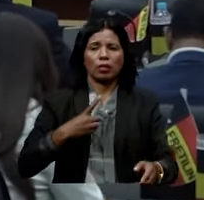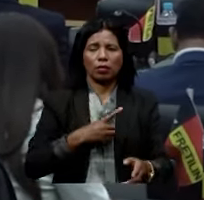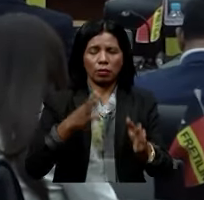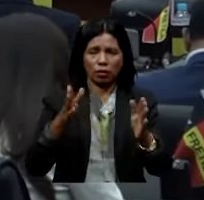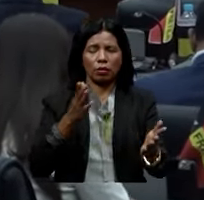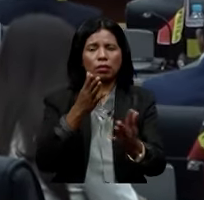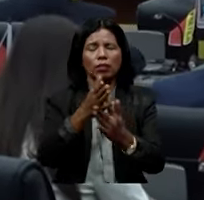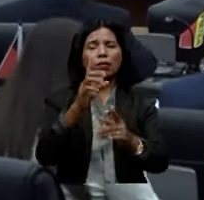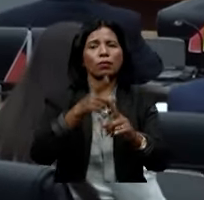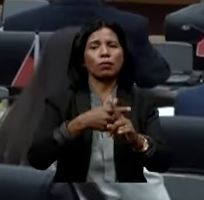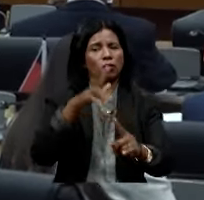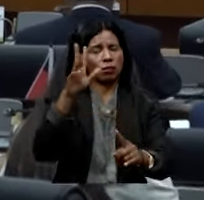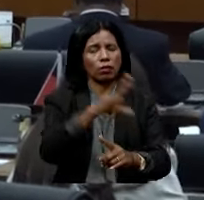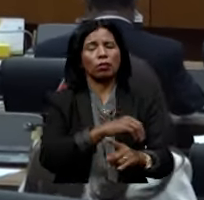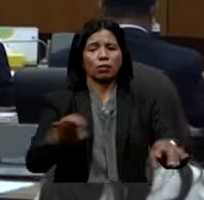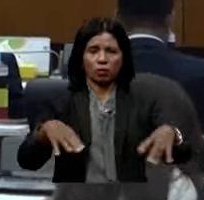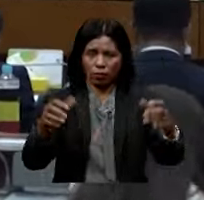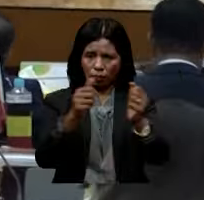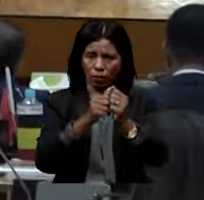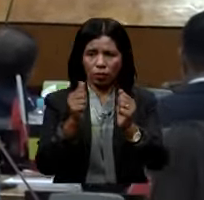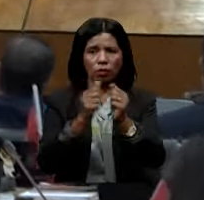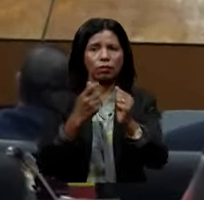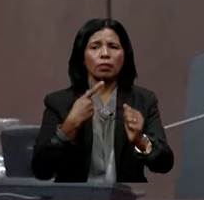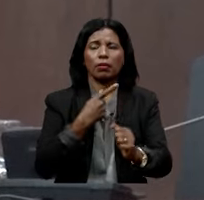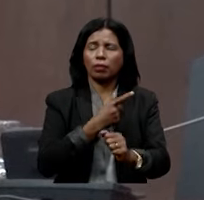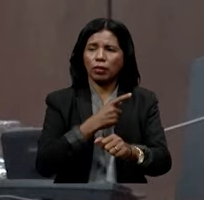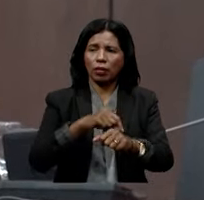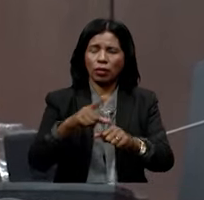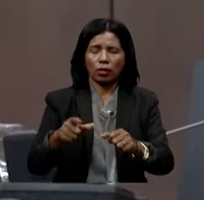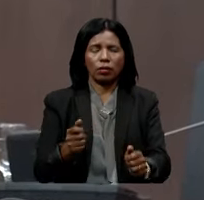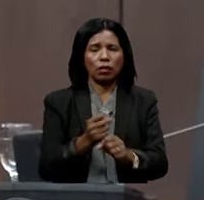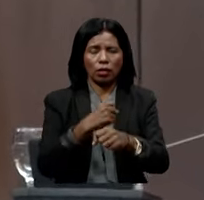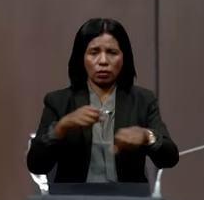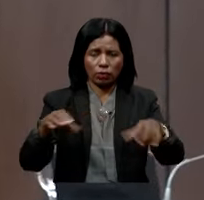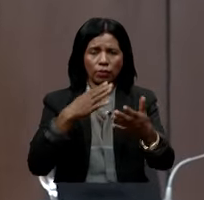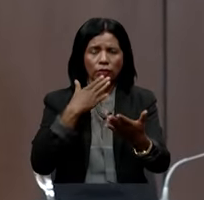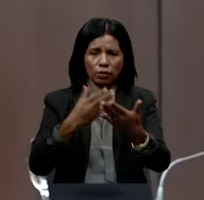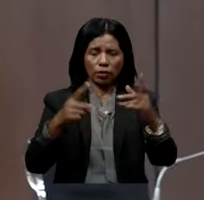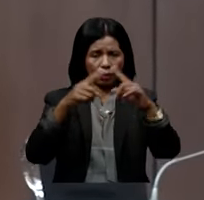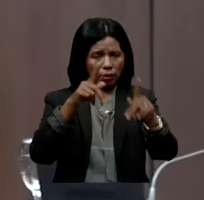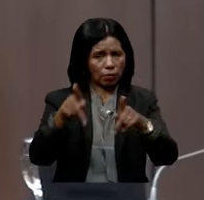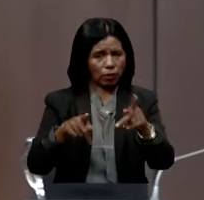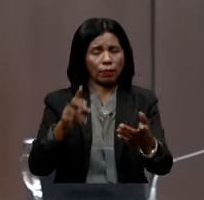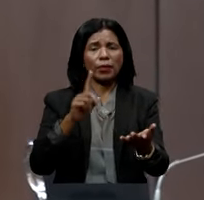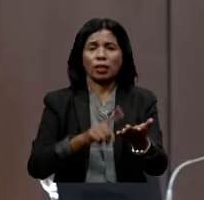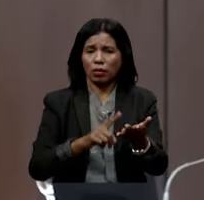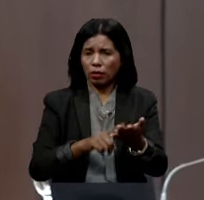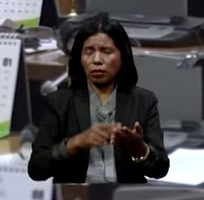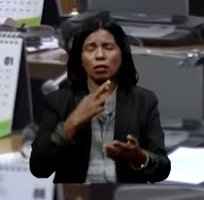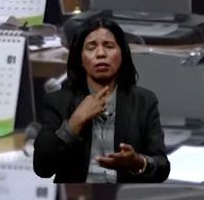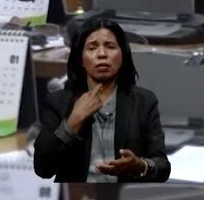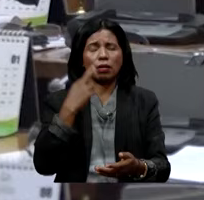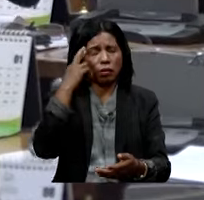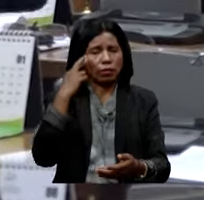Recesso durante Fulantolo no seu serviço a mútuo com o Parlamento Nacional, onde ele presta serviço de aquilio para o povo. E o discurso da Mzorta destaca